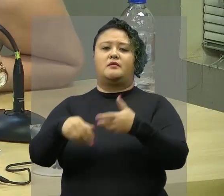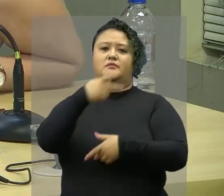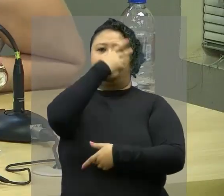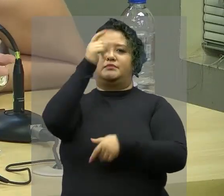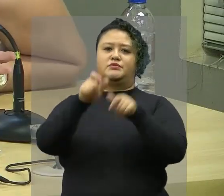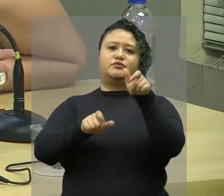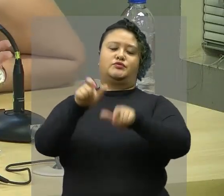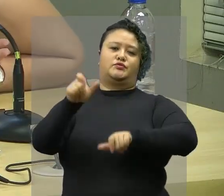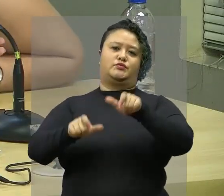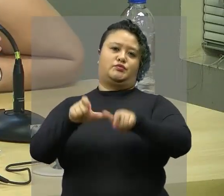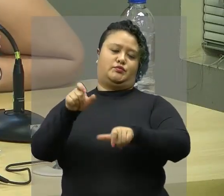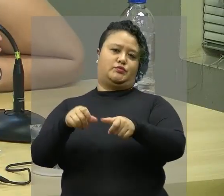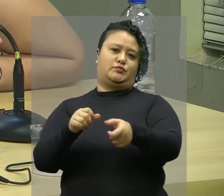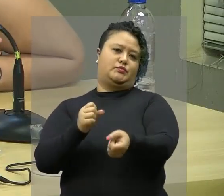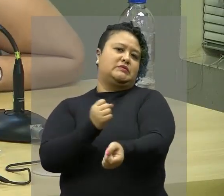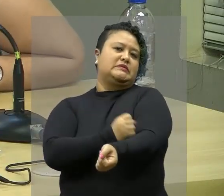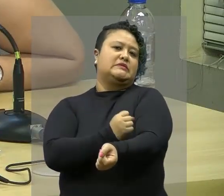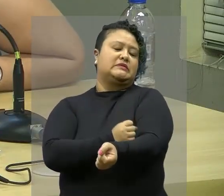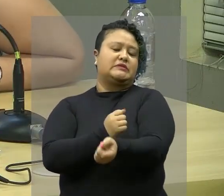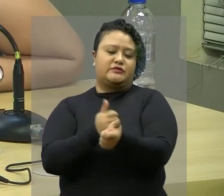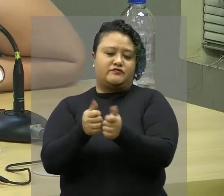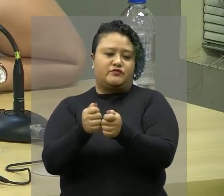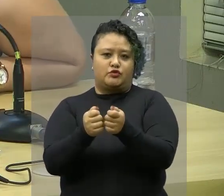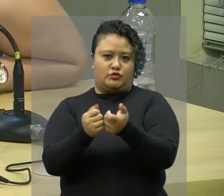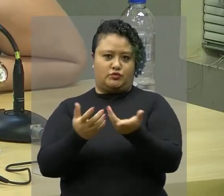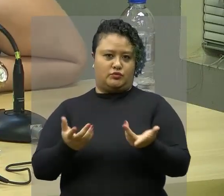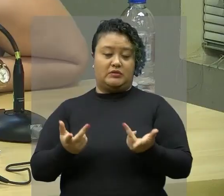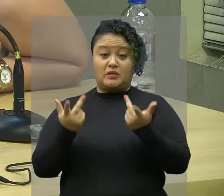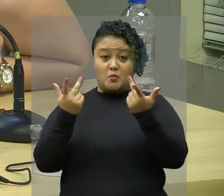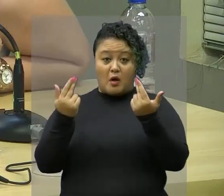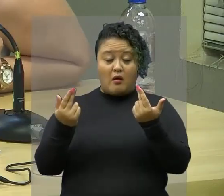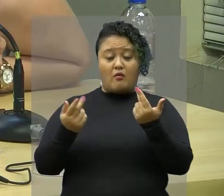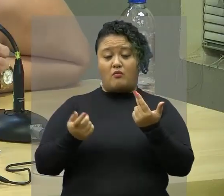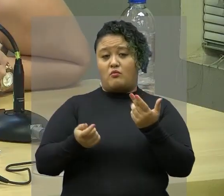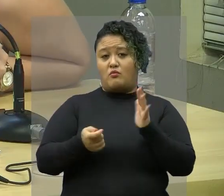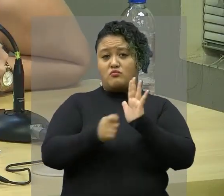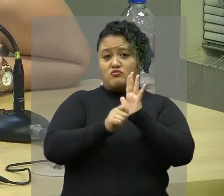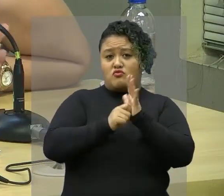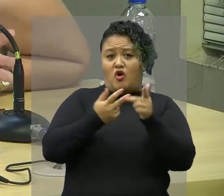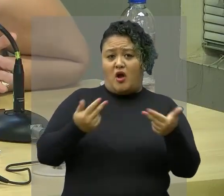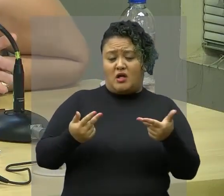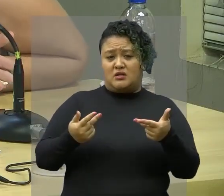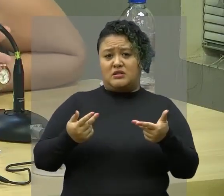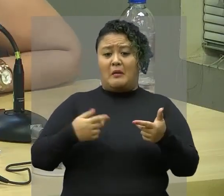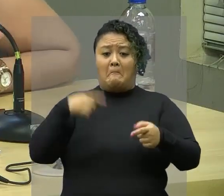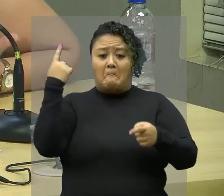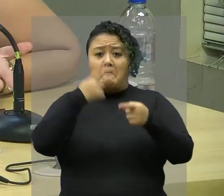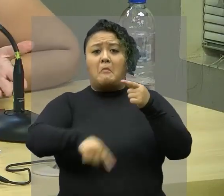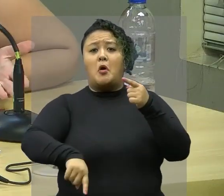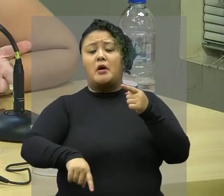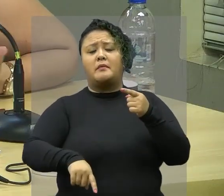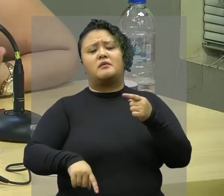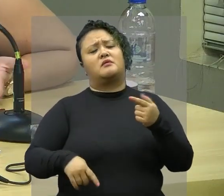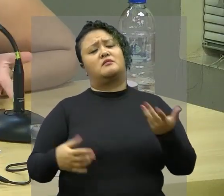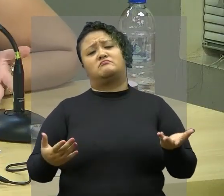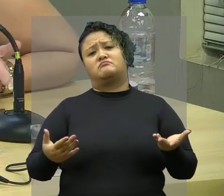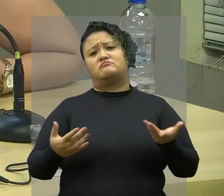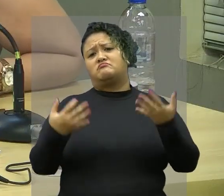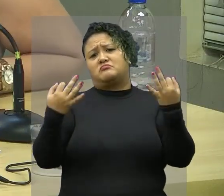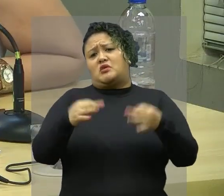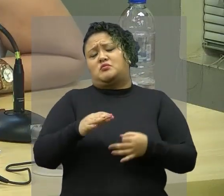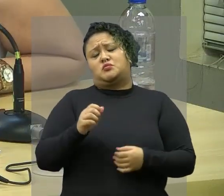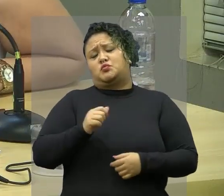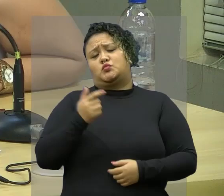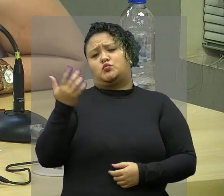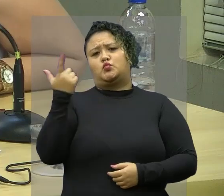as drogas ilícitas, a proibição total nunca foi o caminho mais adequado,